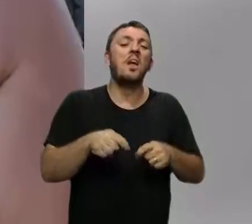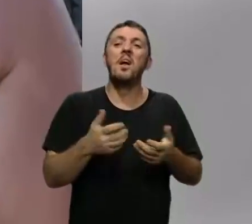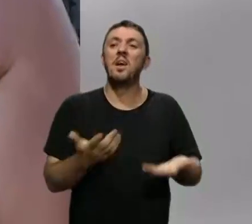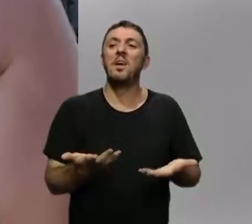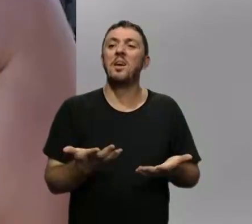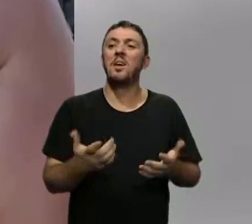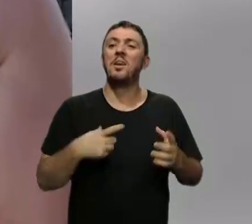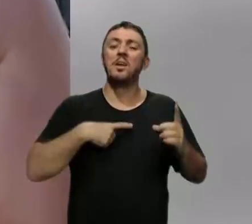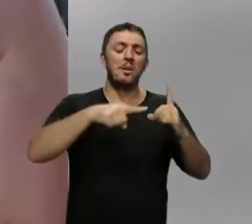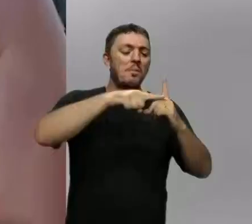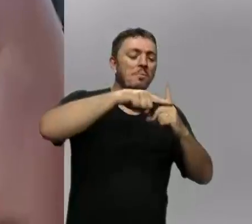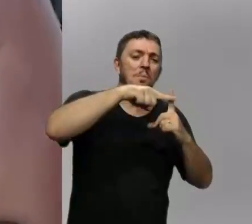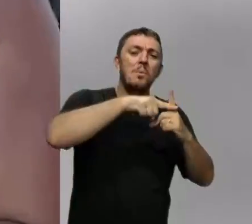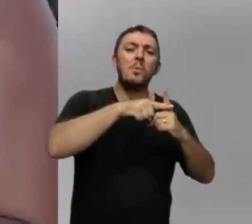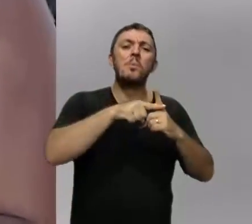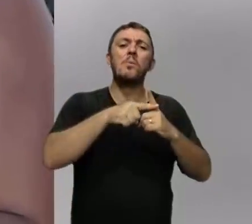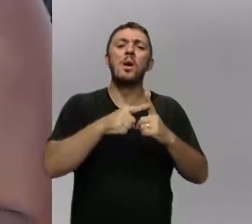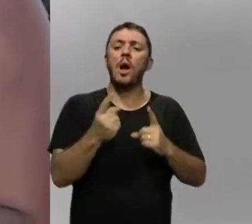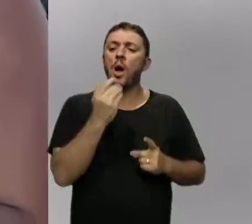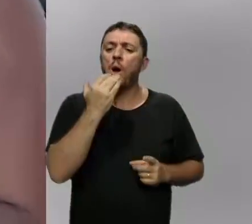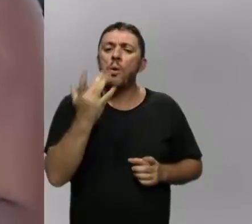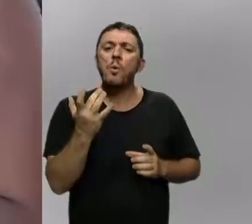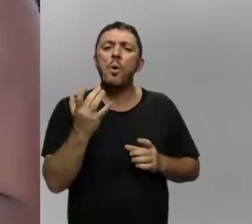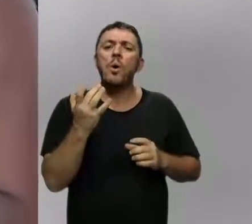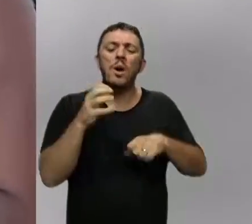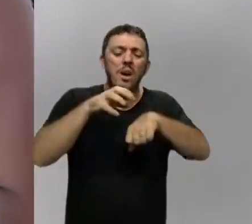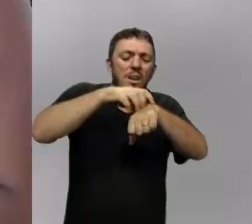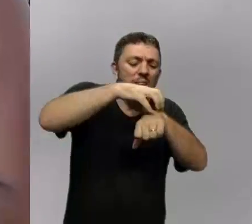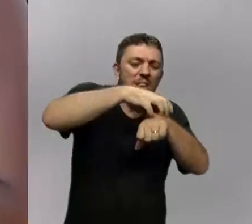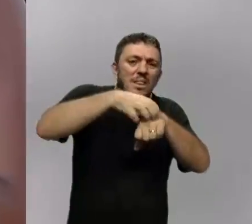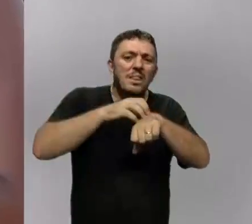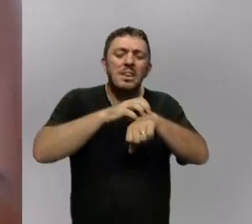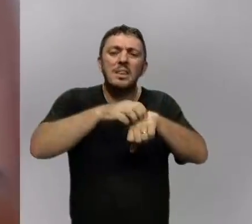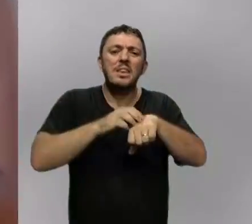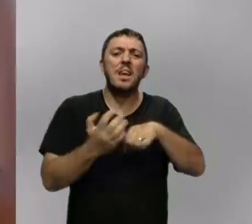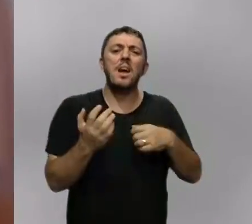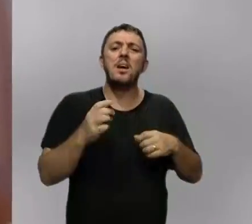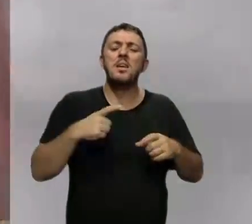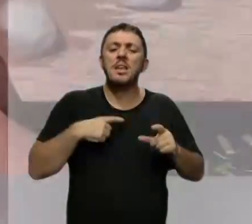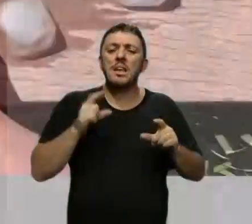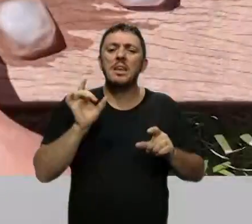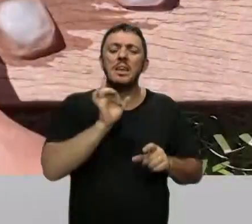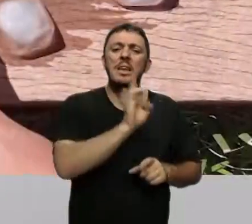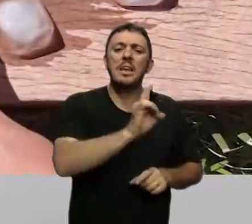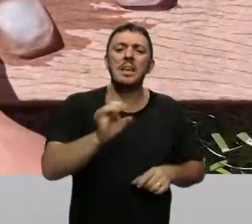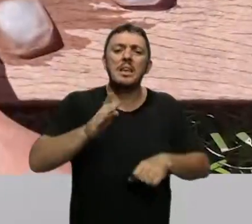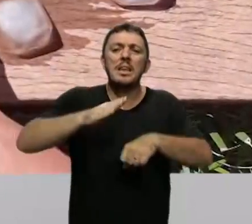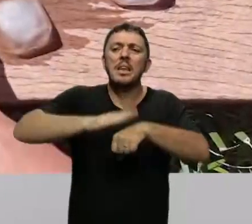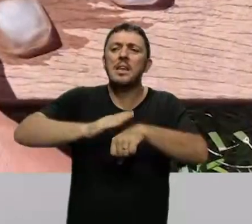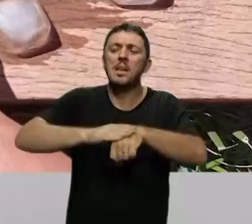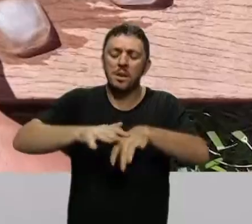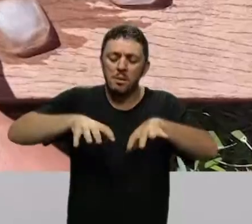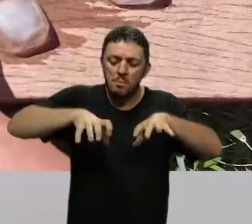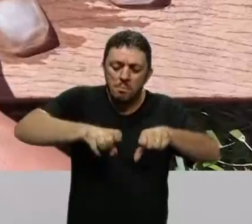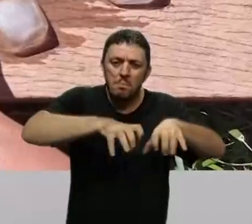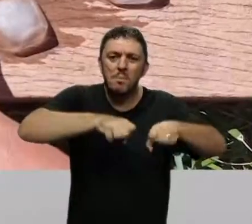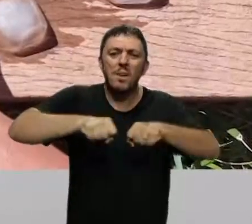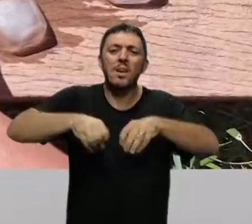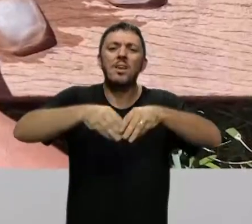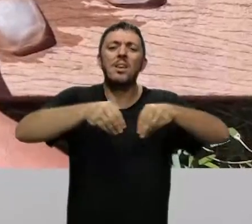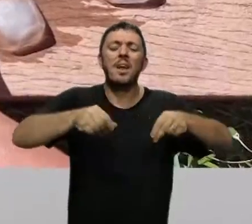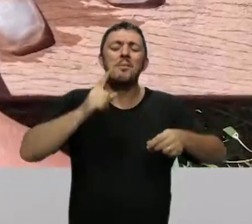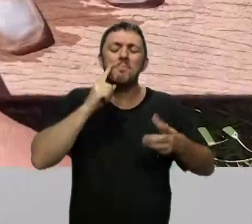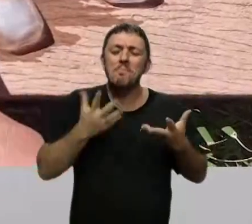temperatura, a textura, a cor que vai se transformando em cada segundo em que manuseamos a terra. Como é maravilhoso brincar com a